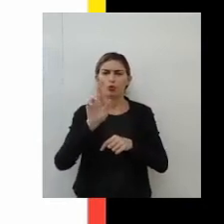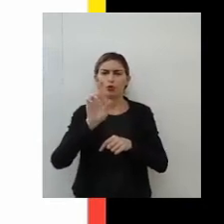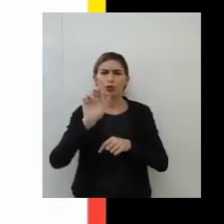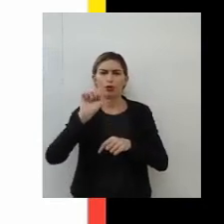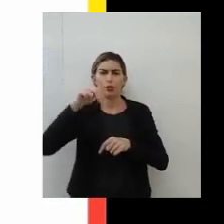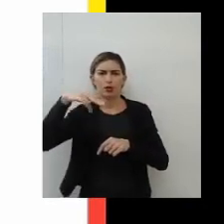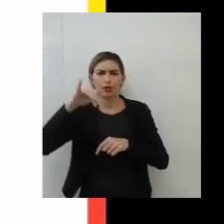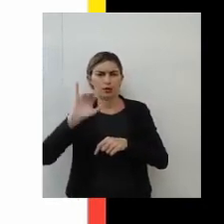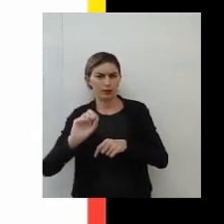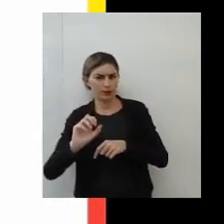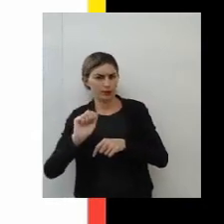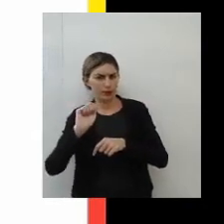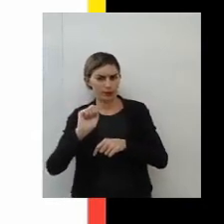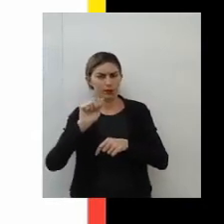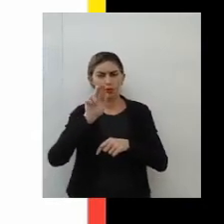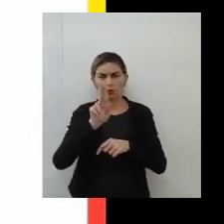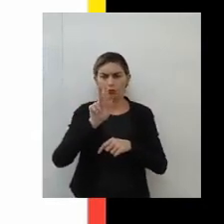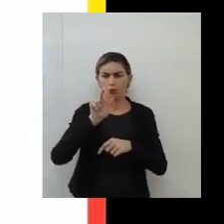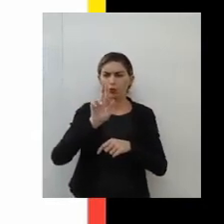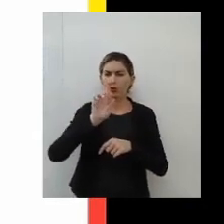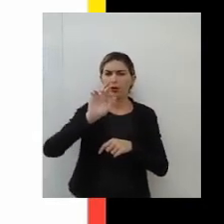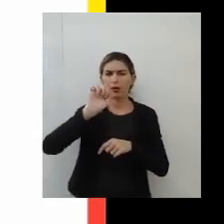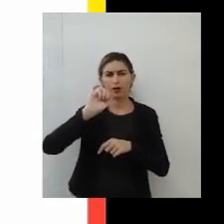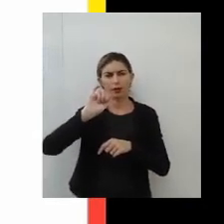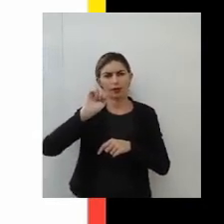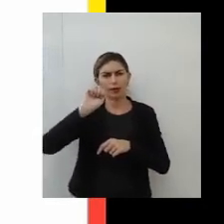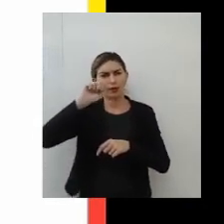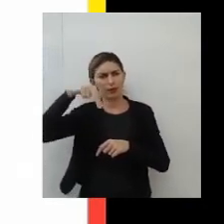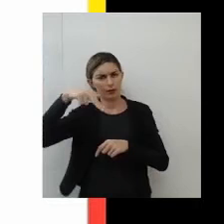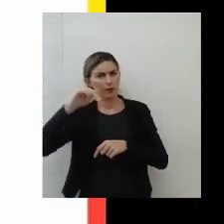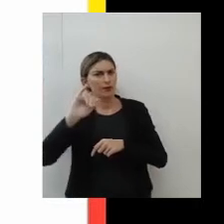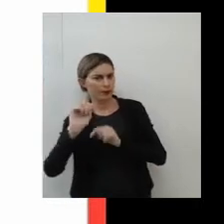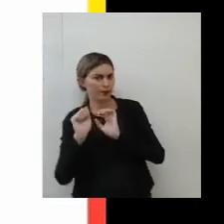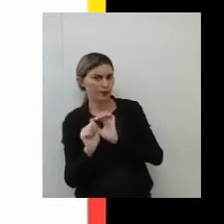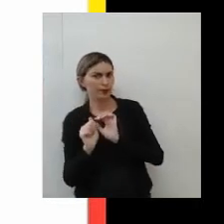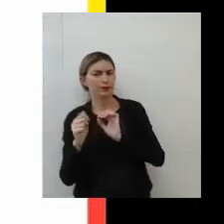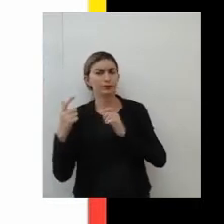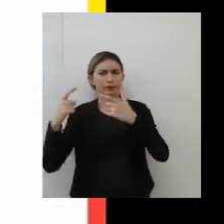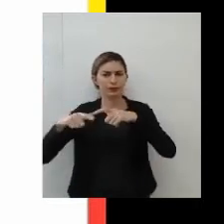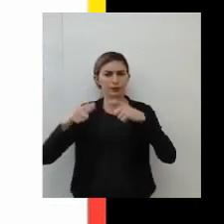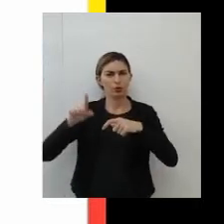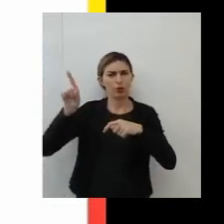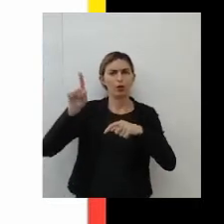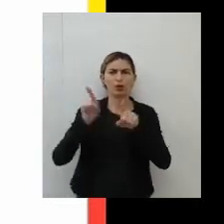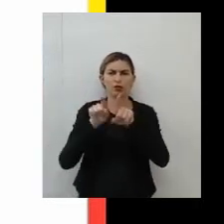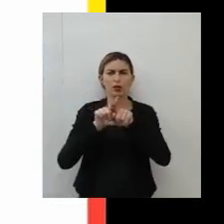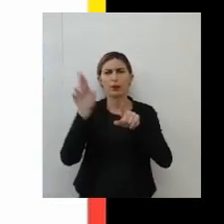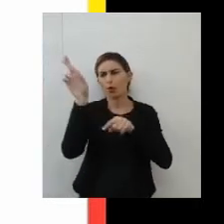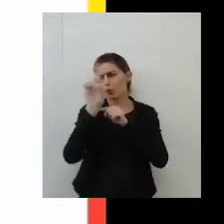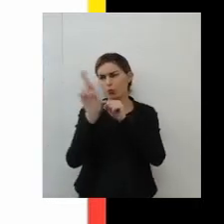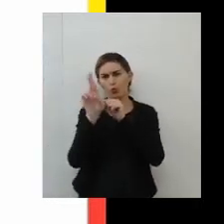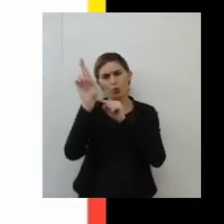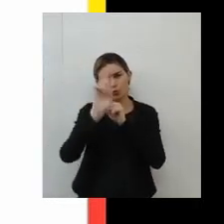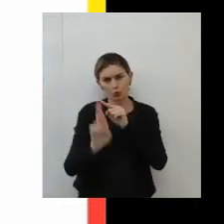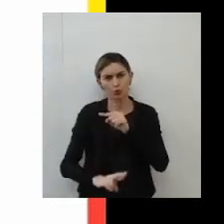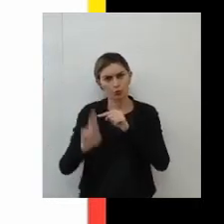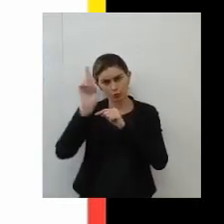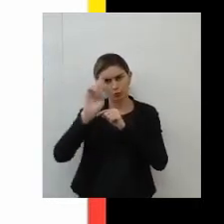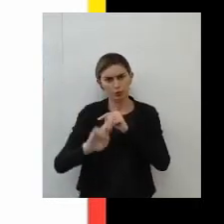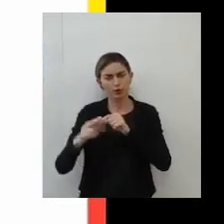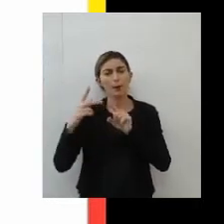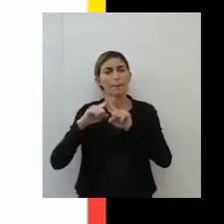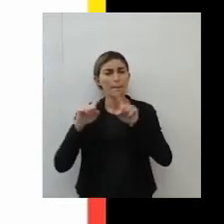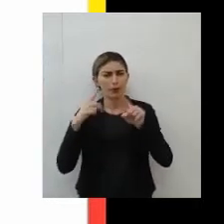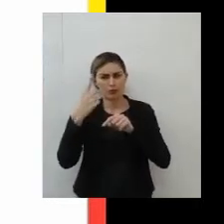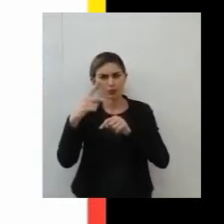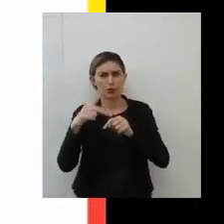bem? Fica na região, a Crimeia é uma região próxima à Ucrânia, disputada pela Ucrânia e pela Rússia ainda hoje, mas isso aí teu professor de